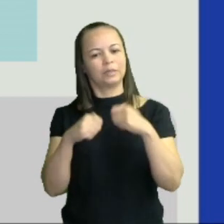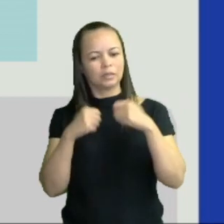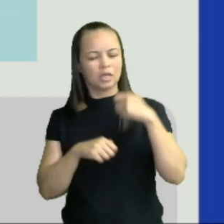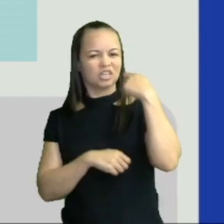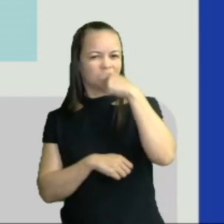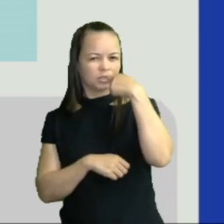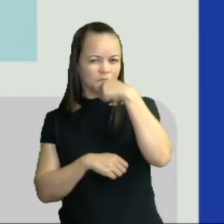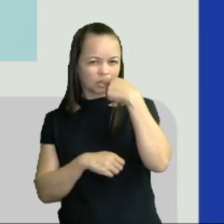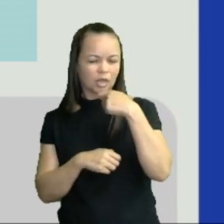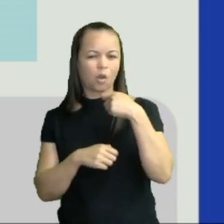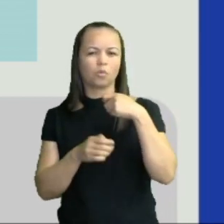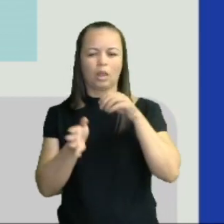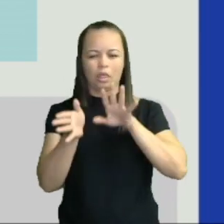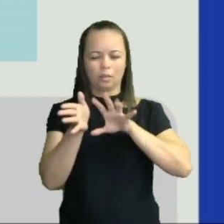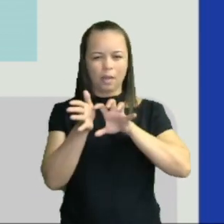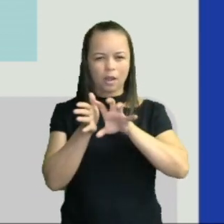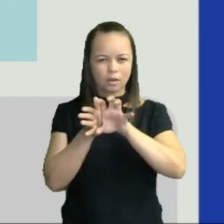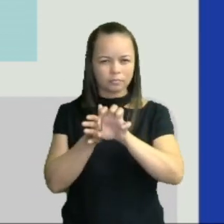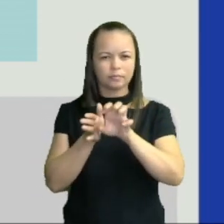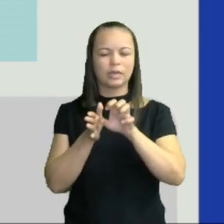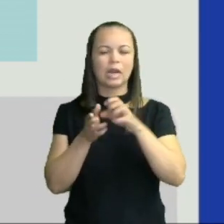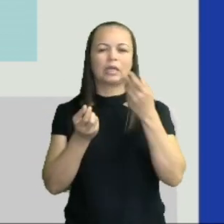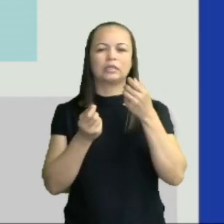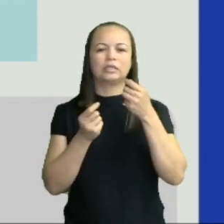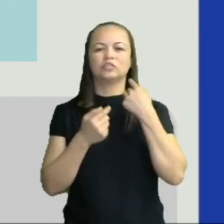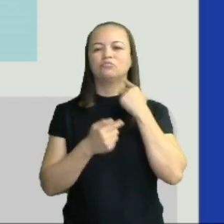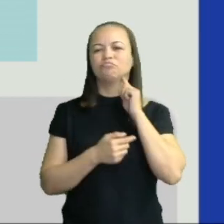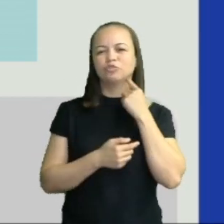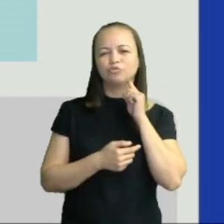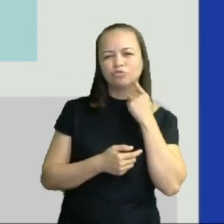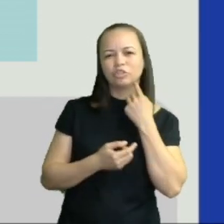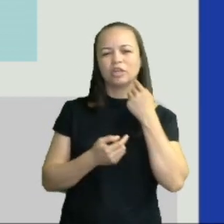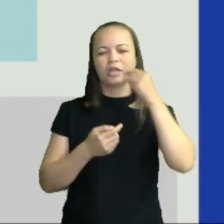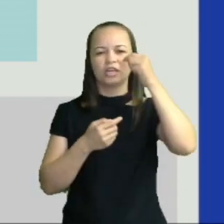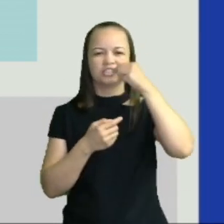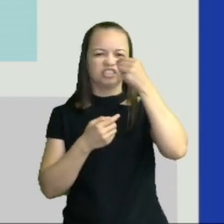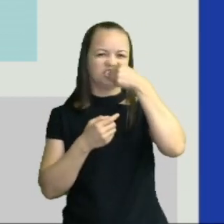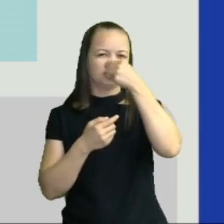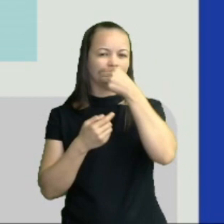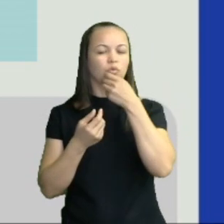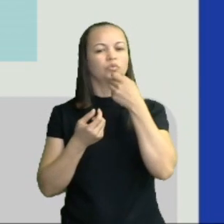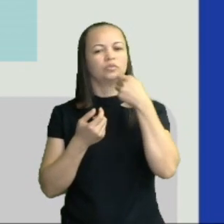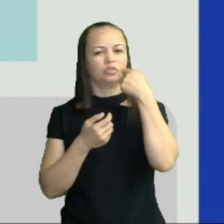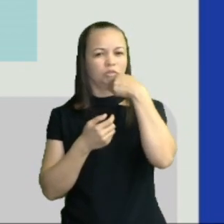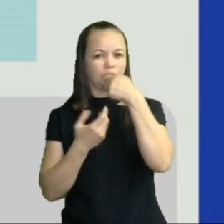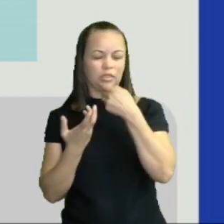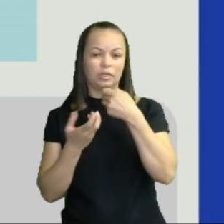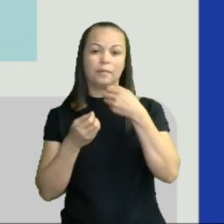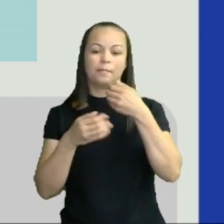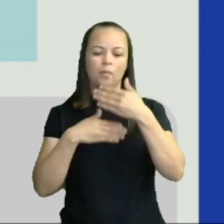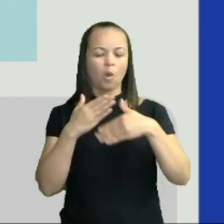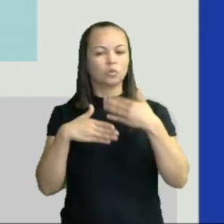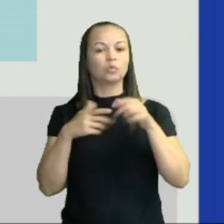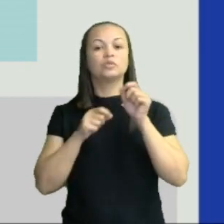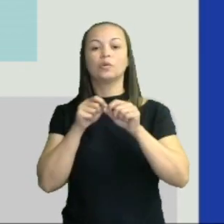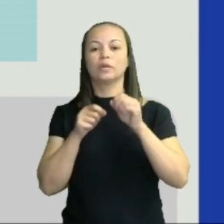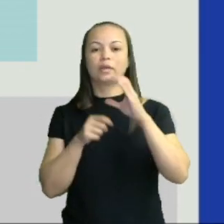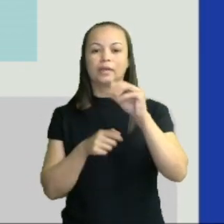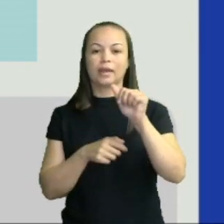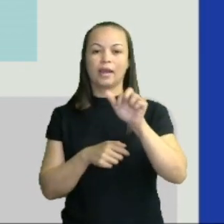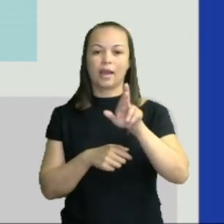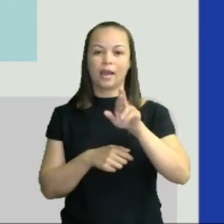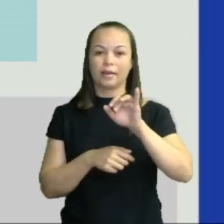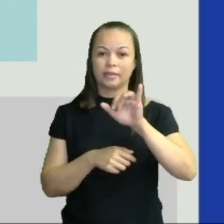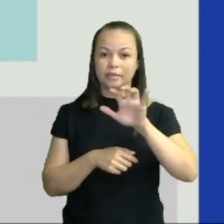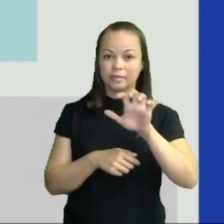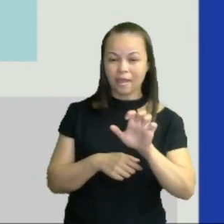de placas bacterianas e o acúmulo de sujeira que forma e produz a cárie. Aquele